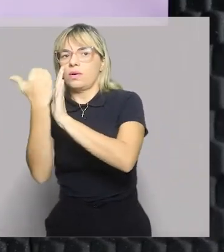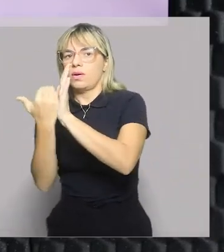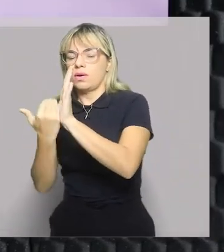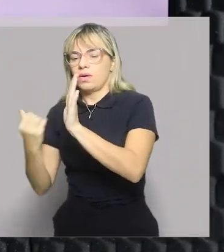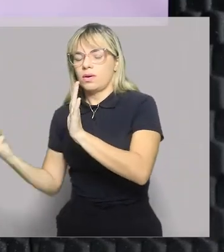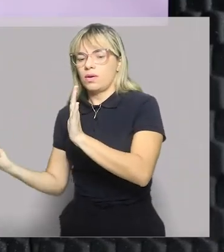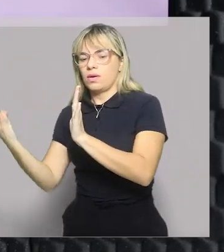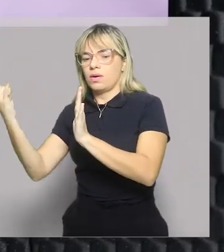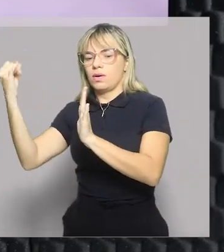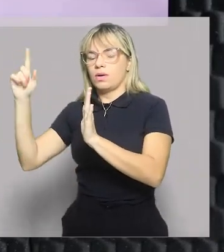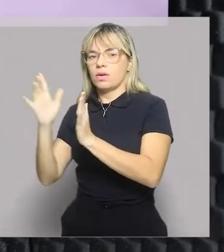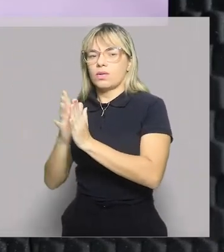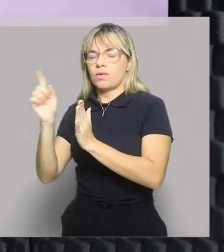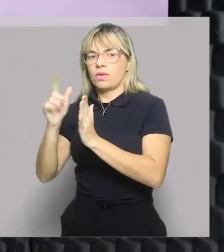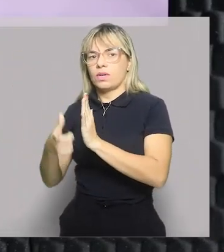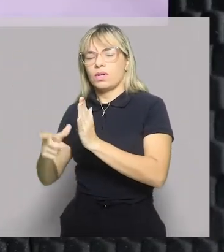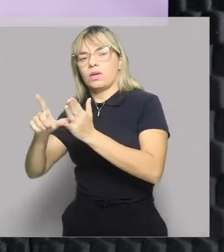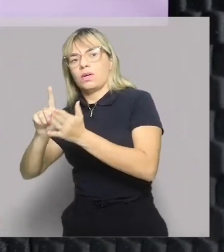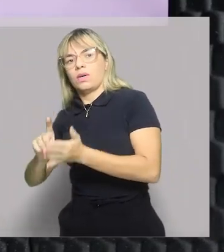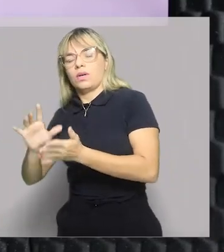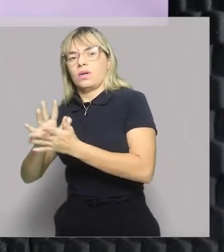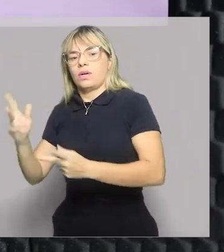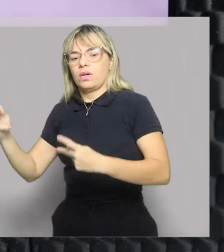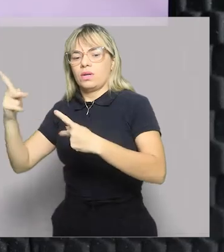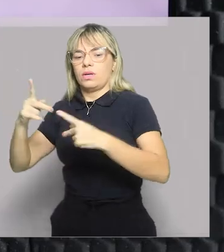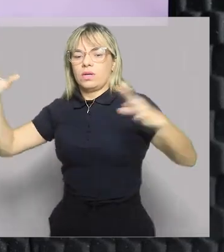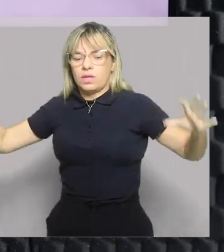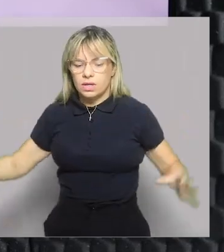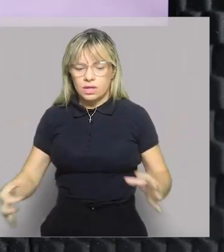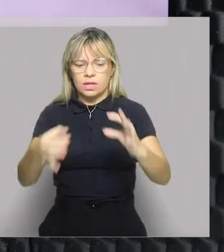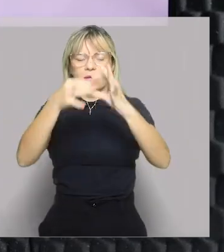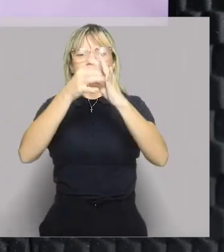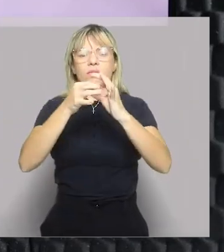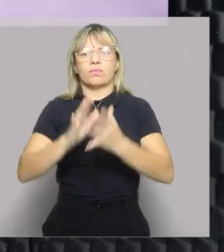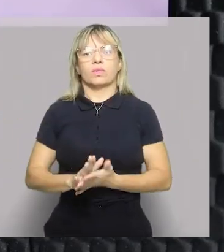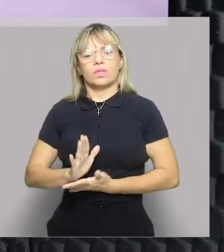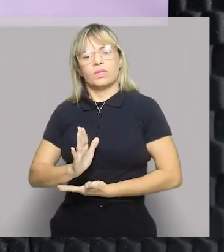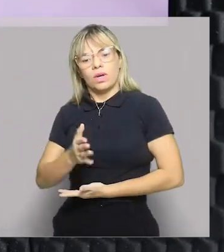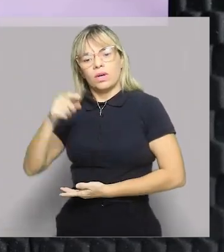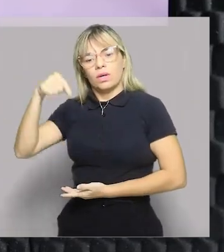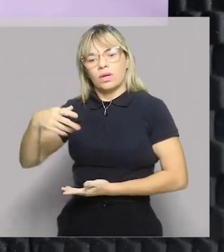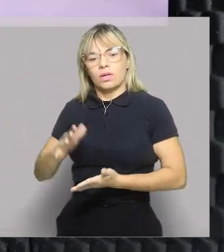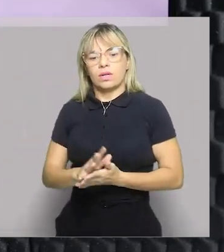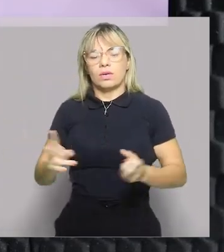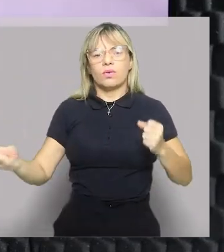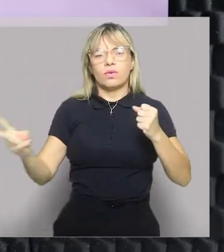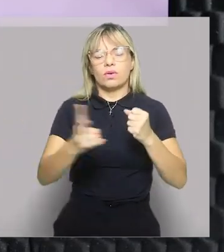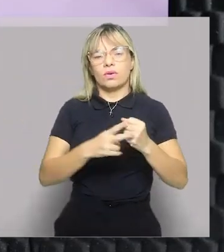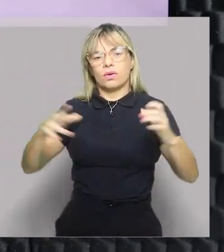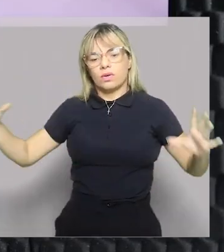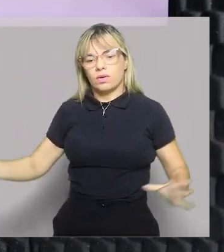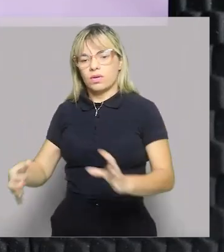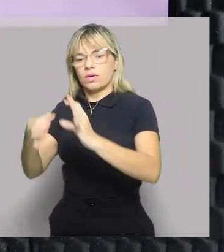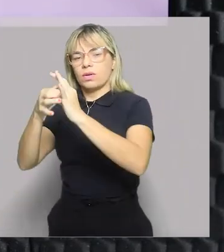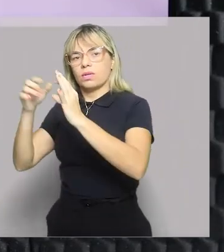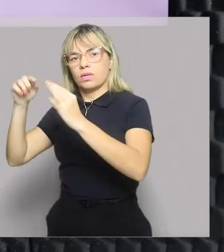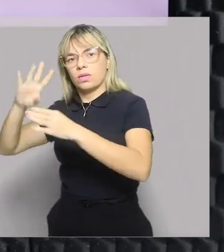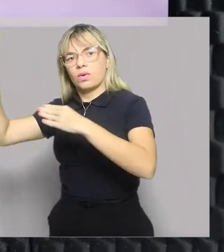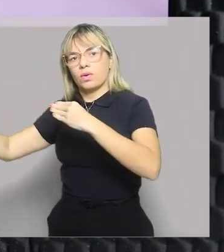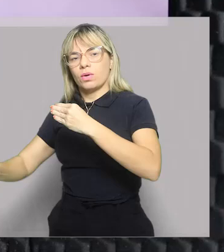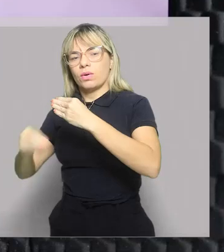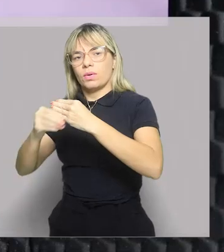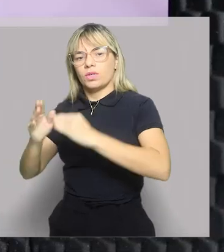não vem antecedido de preposição, né? Estão ligados diretamente. É o verbo que se liga diretamente ao seu